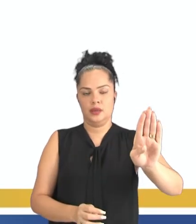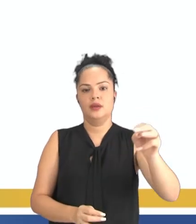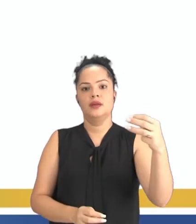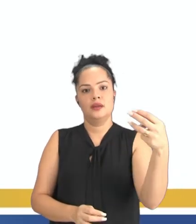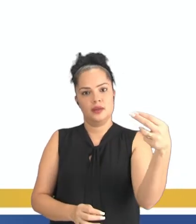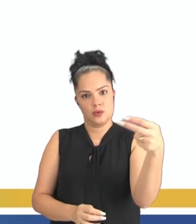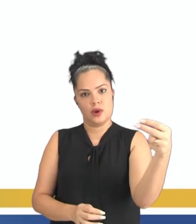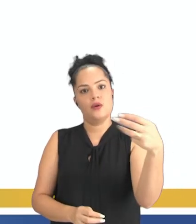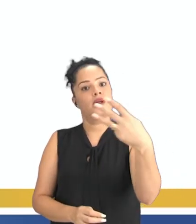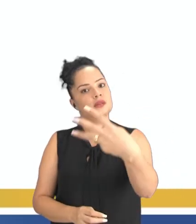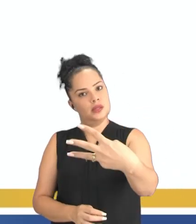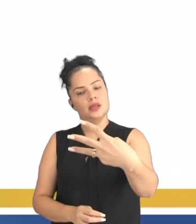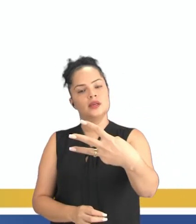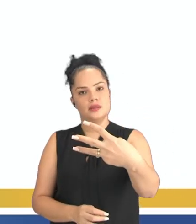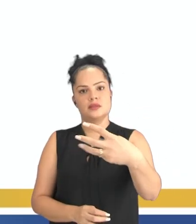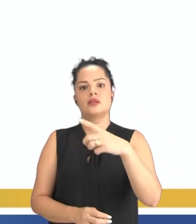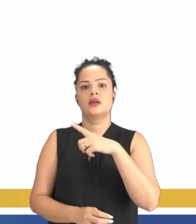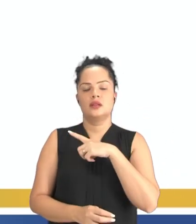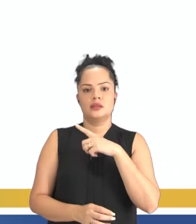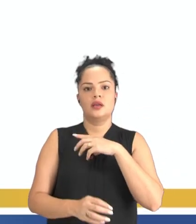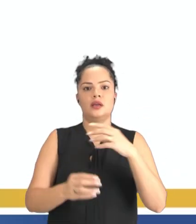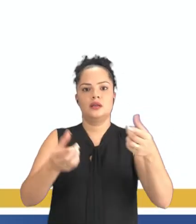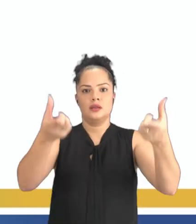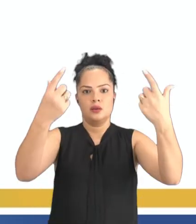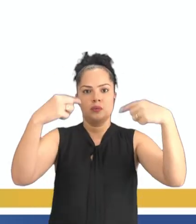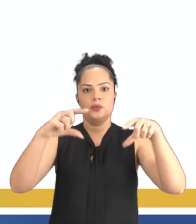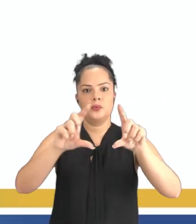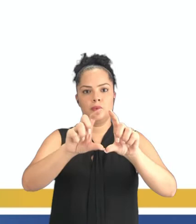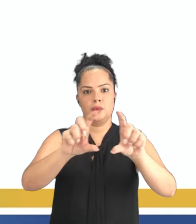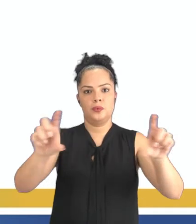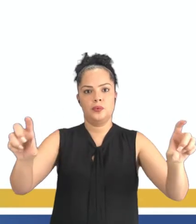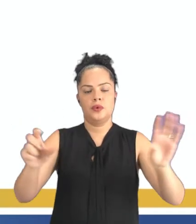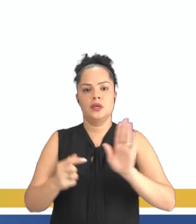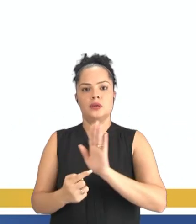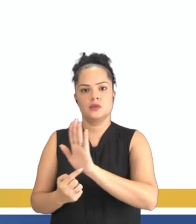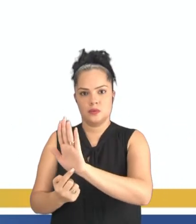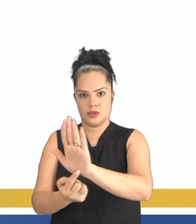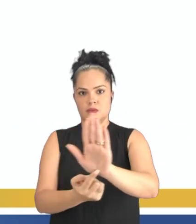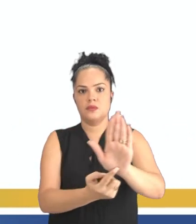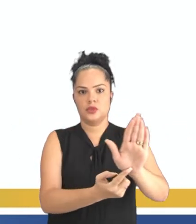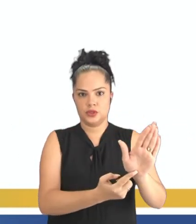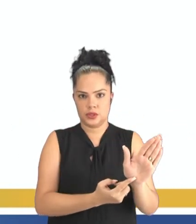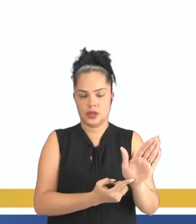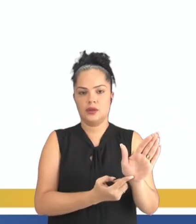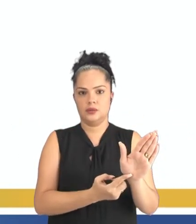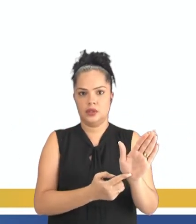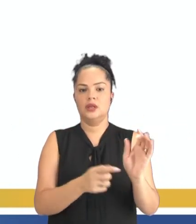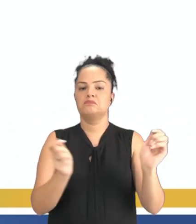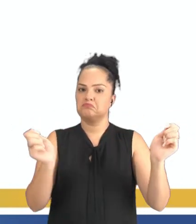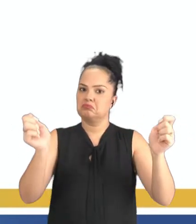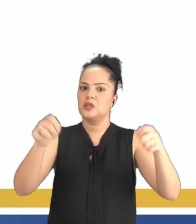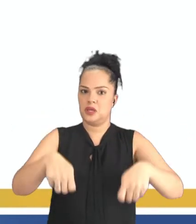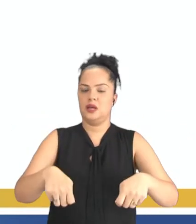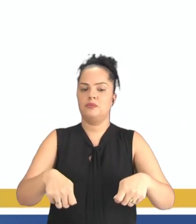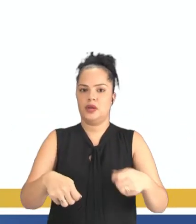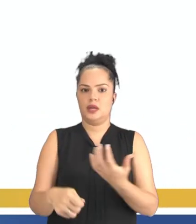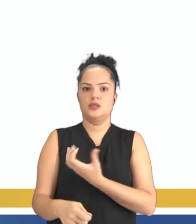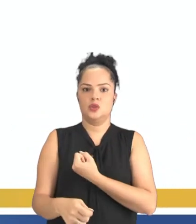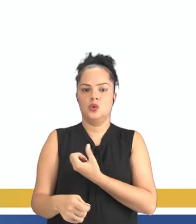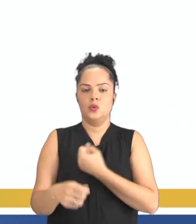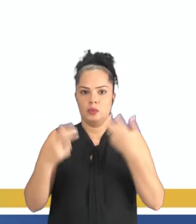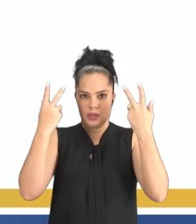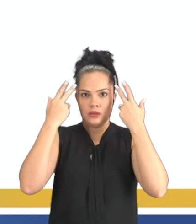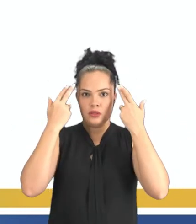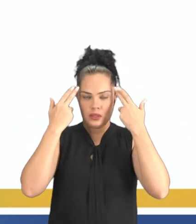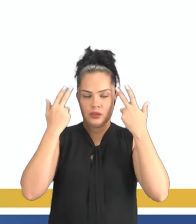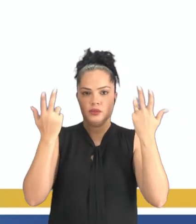eventos são subconjuntos do espaço amostral. As chances de subter o número natural, 1, 2, 3,